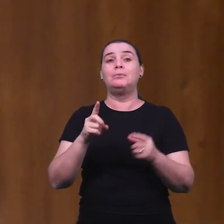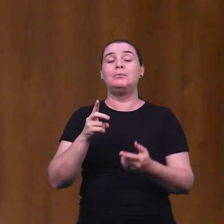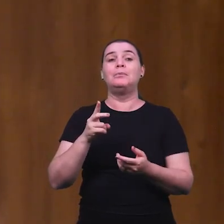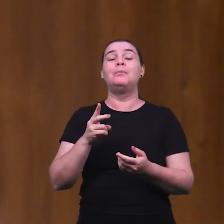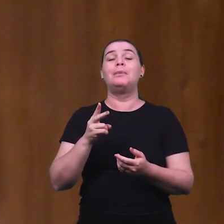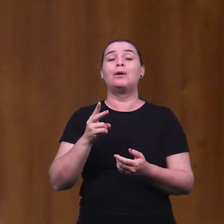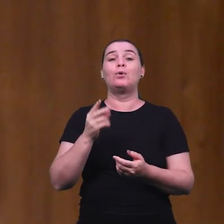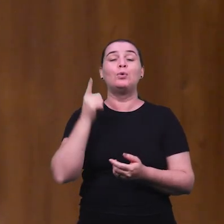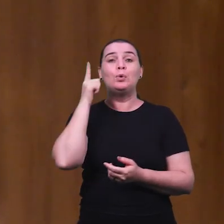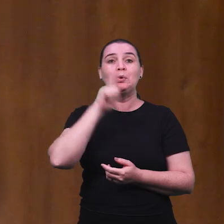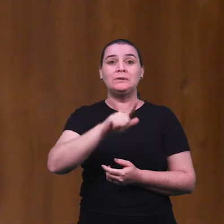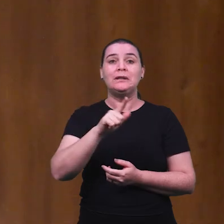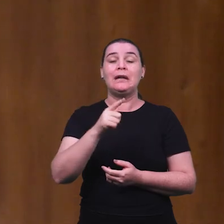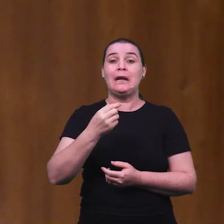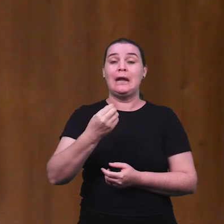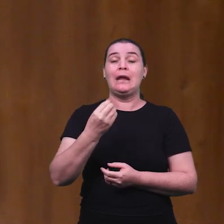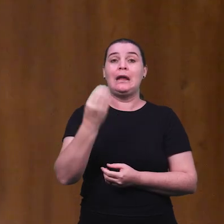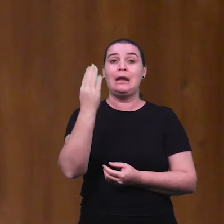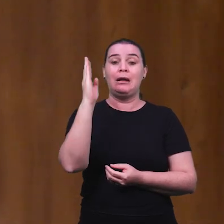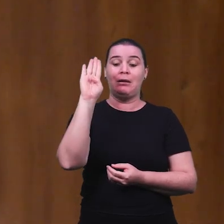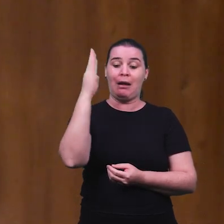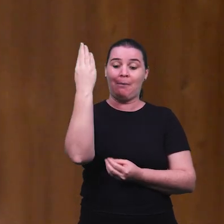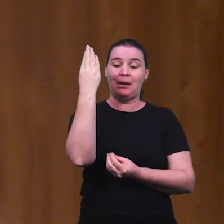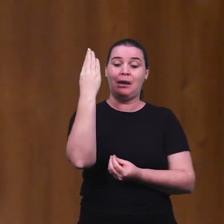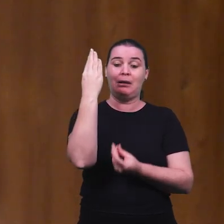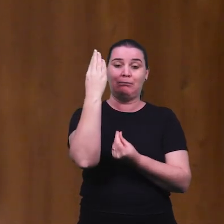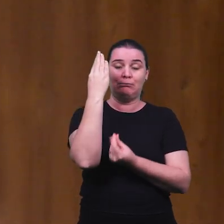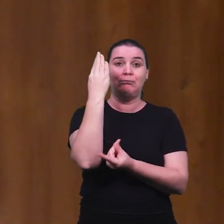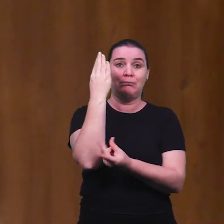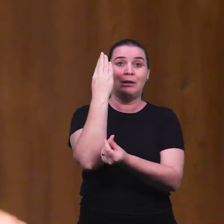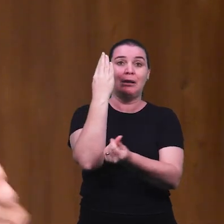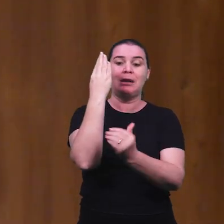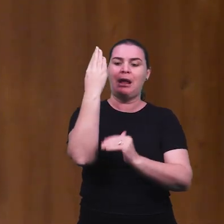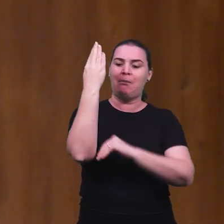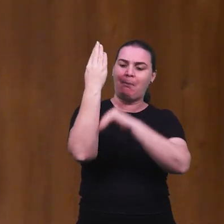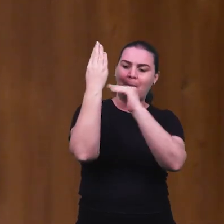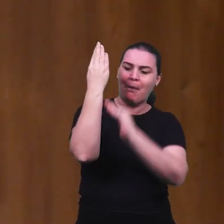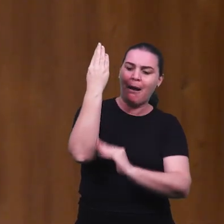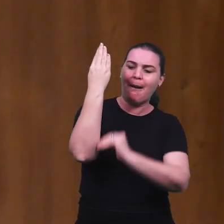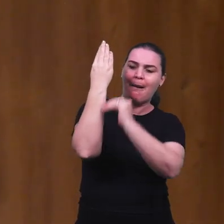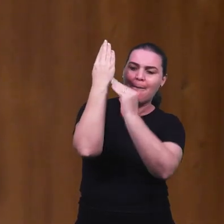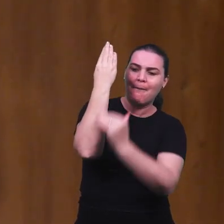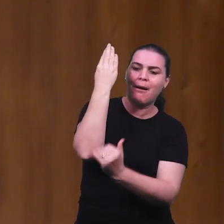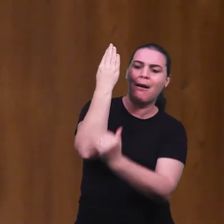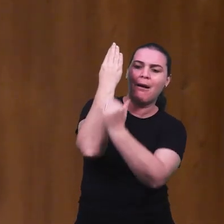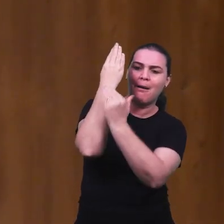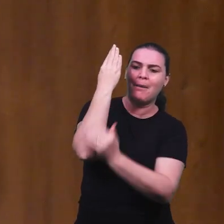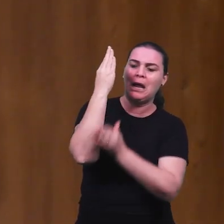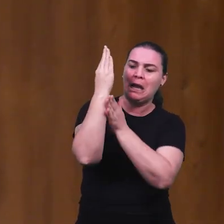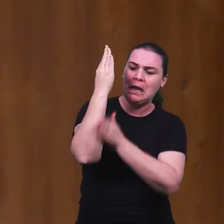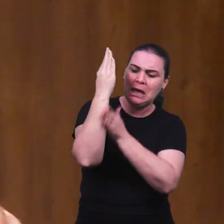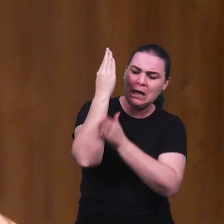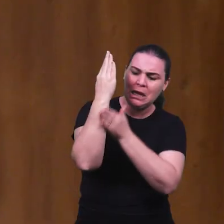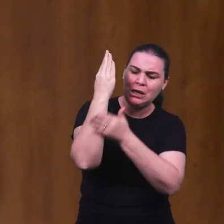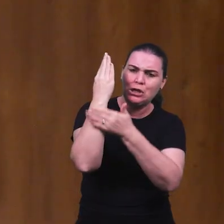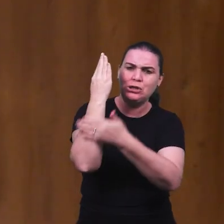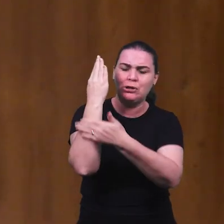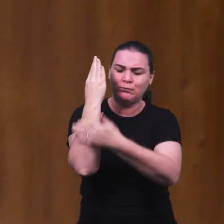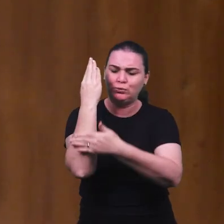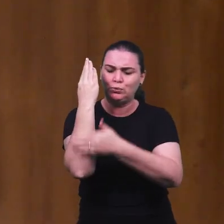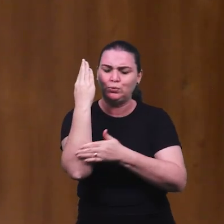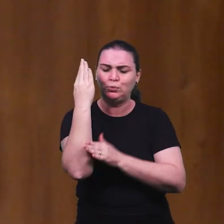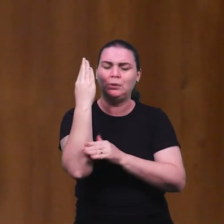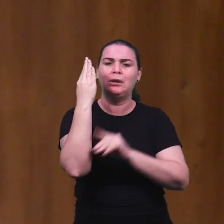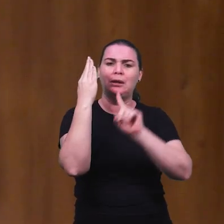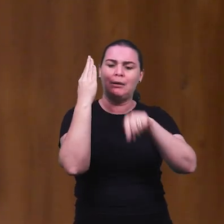útil da madeira, um aspecto que se tem é um tratamento de verniz. Então lixa a madeira e aplica